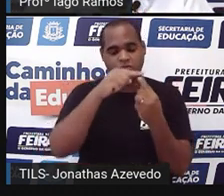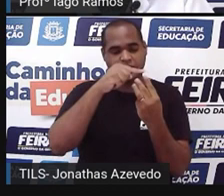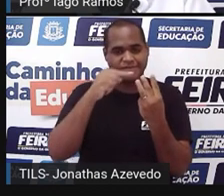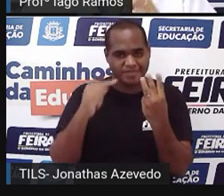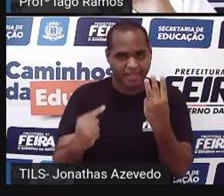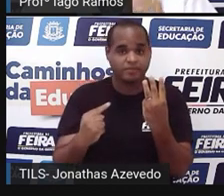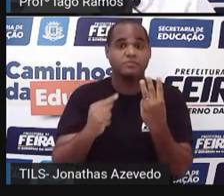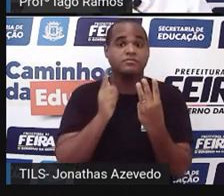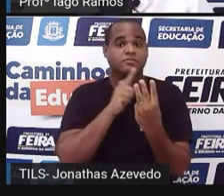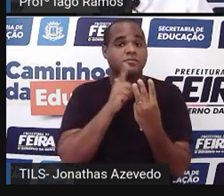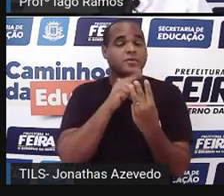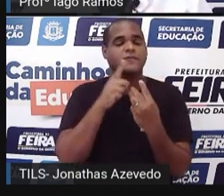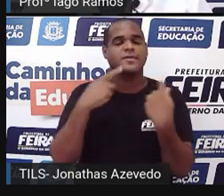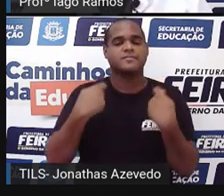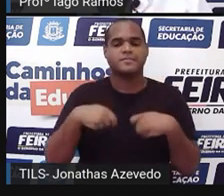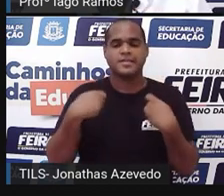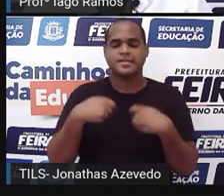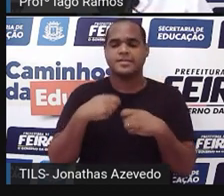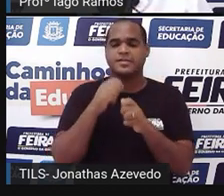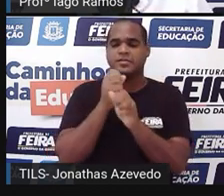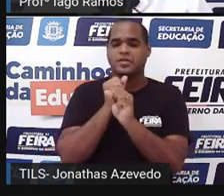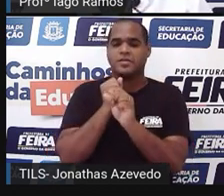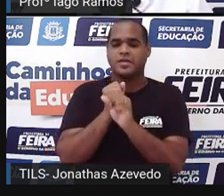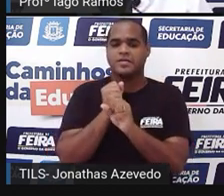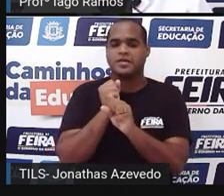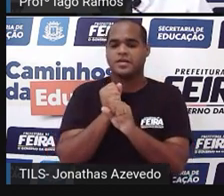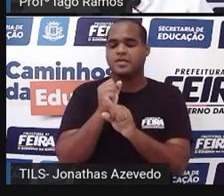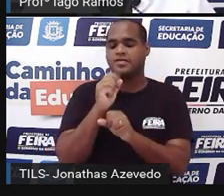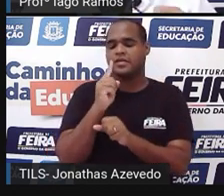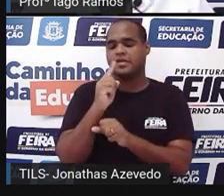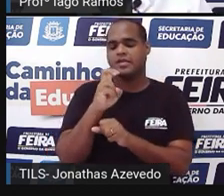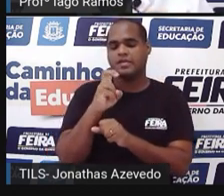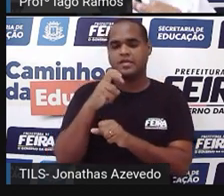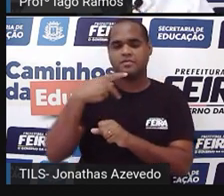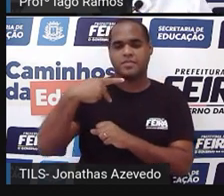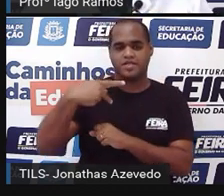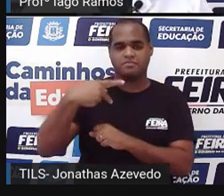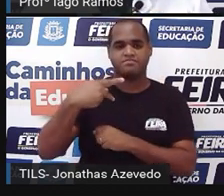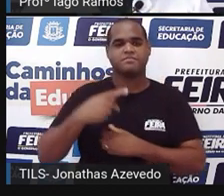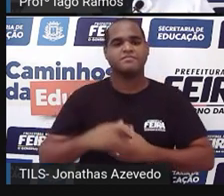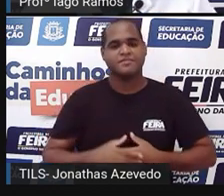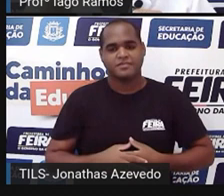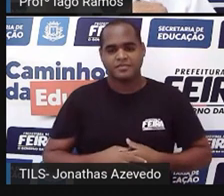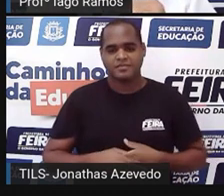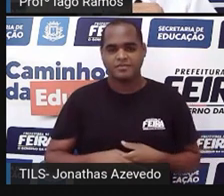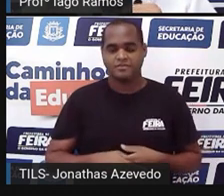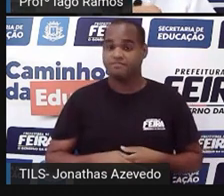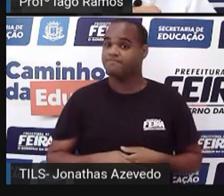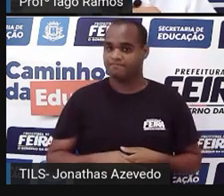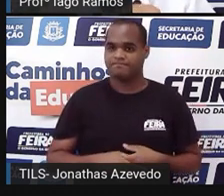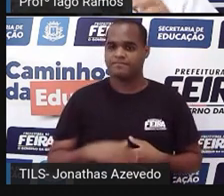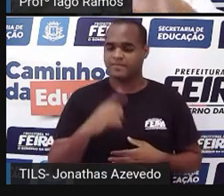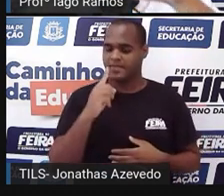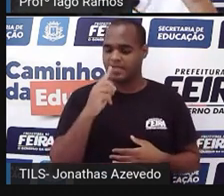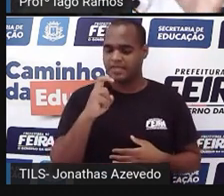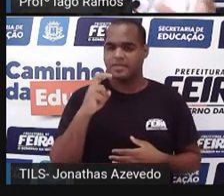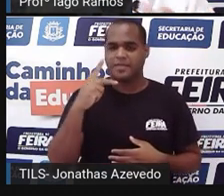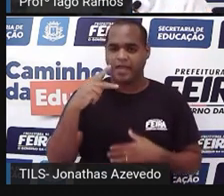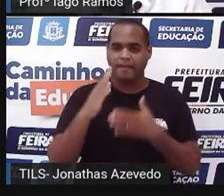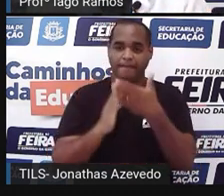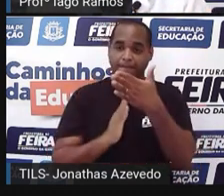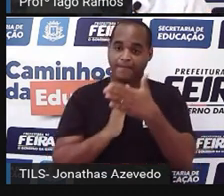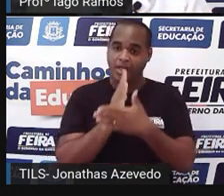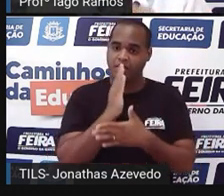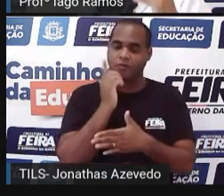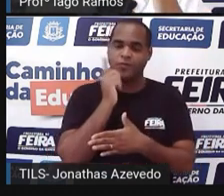três unidades você tem que ter um mínimo aí de um total de 15 pontos de 15 pontos para cima você